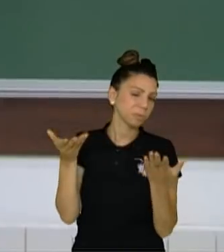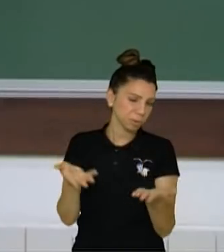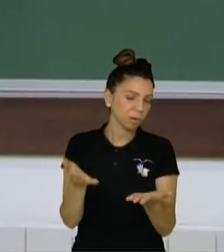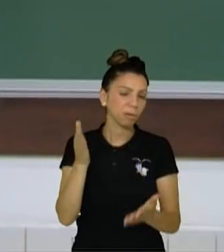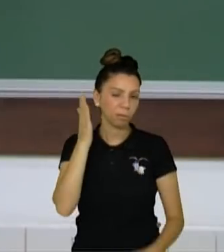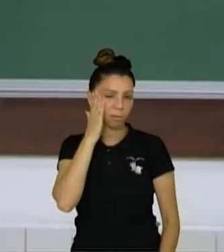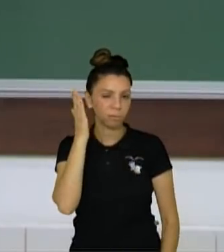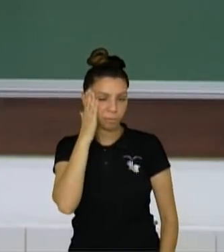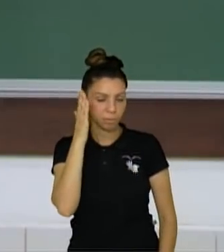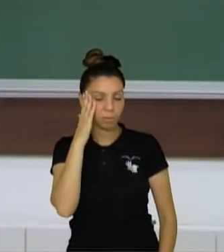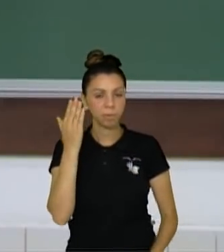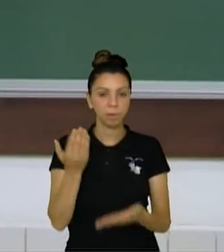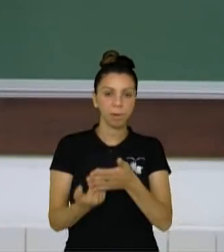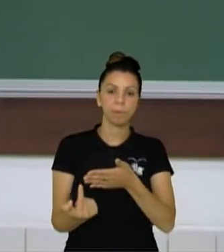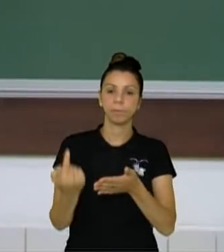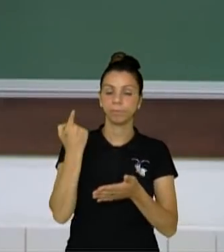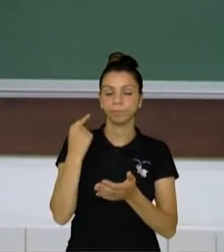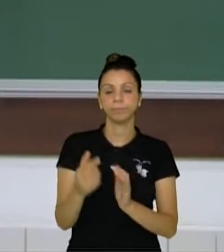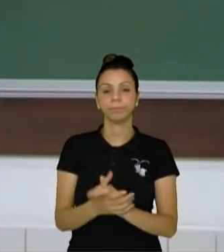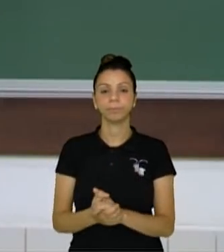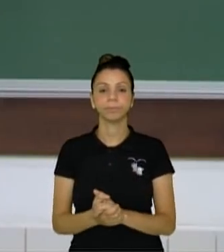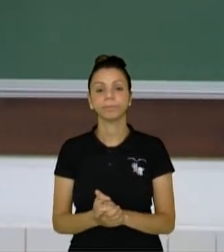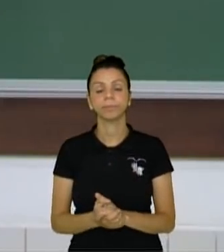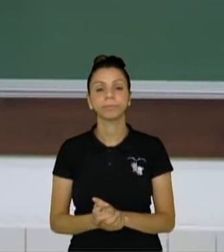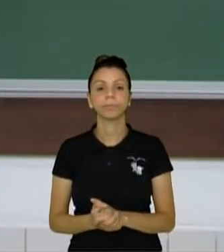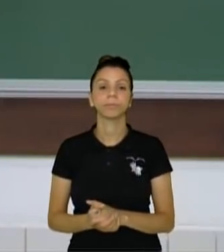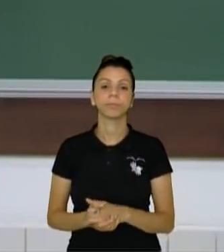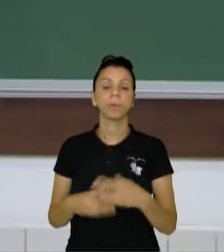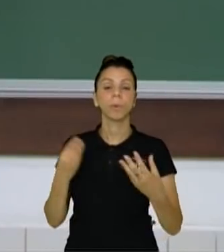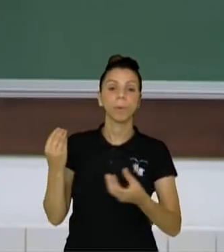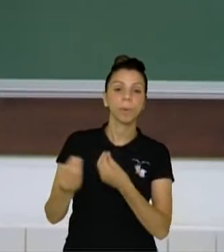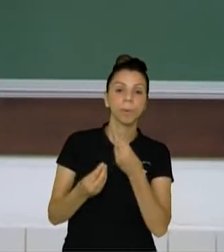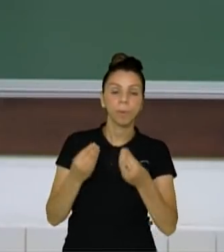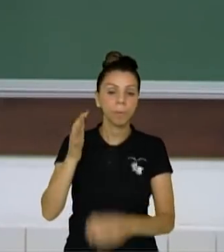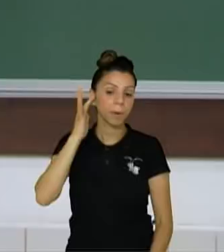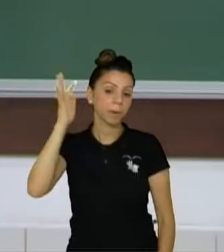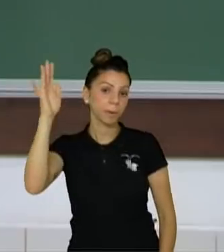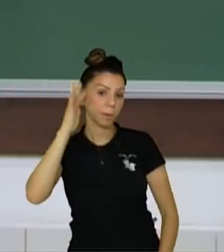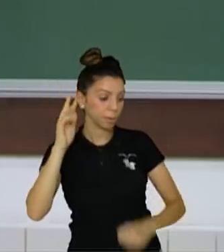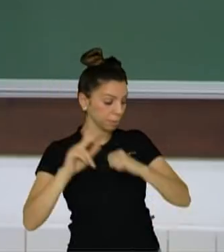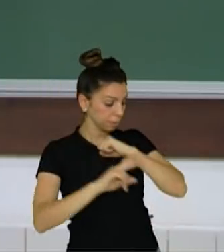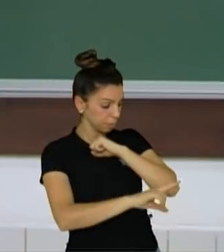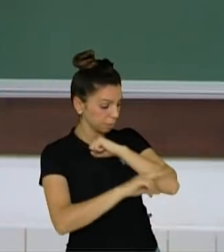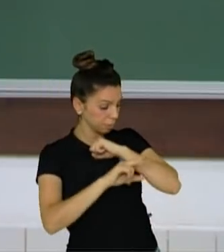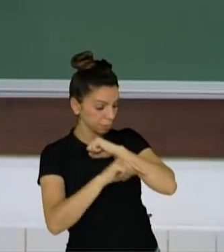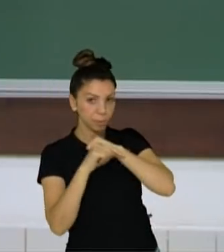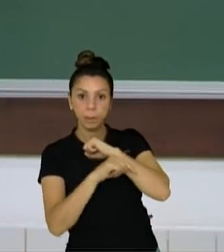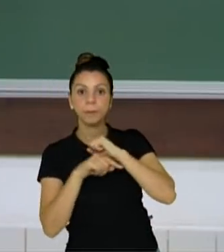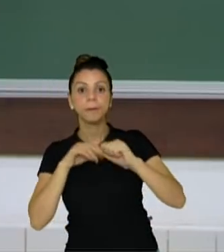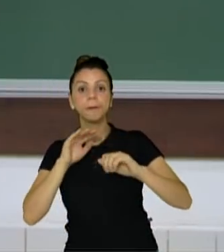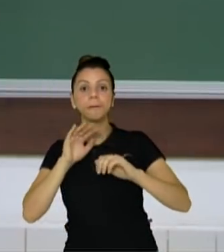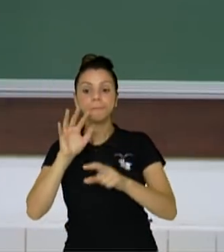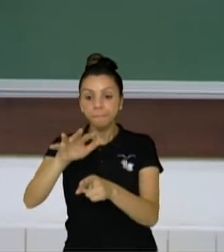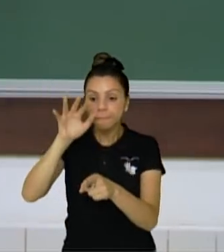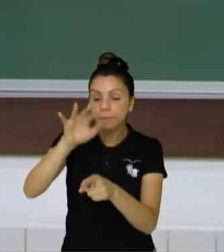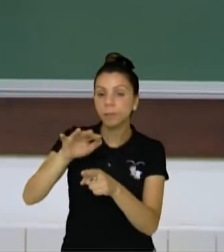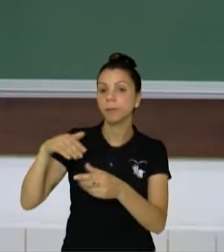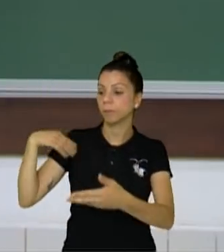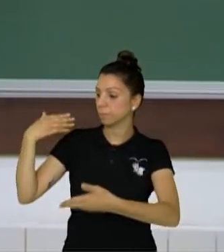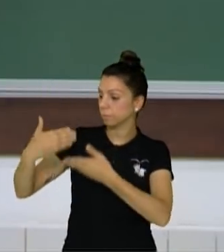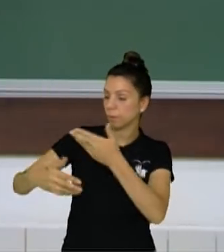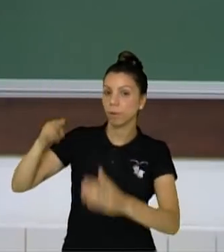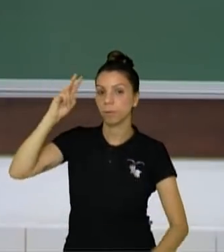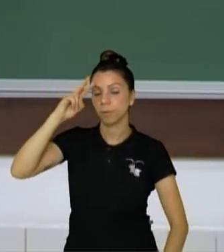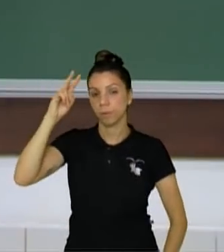nós já comentamos na aula anterior, ou seja, o quanto as teorias raciais influenciaram no processo histórico do